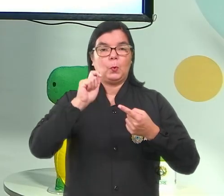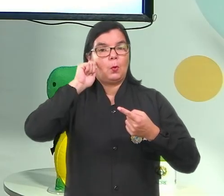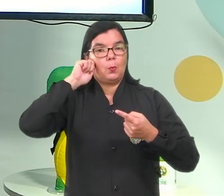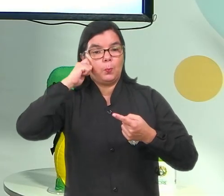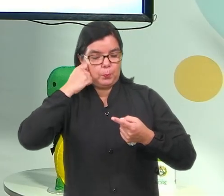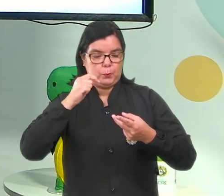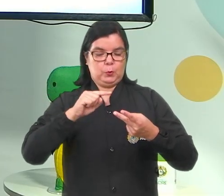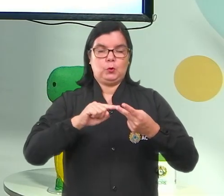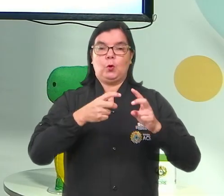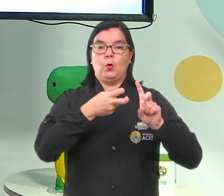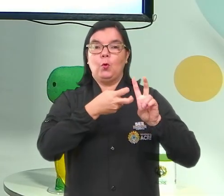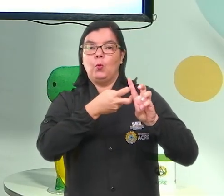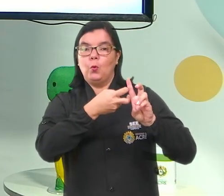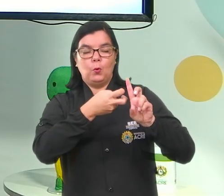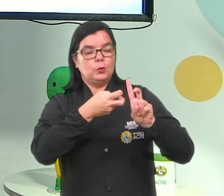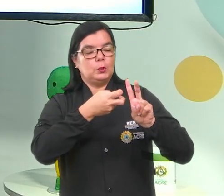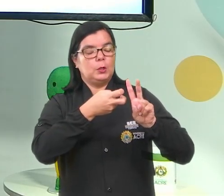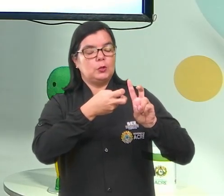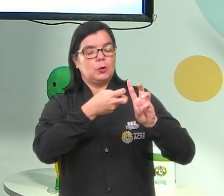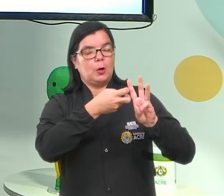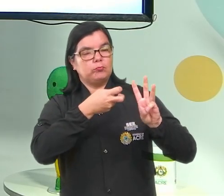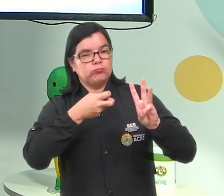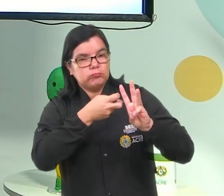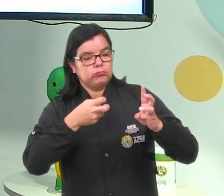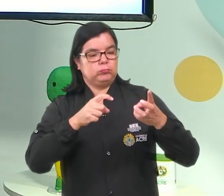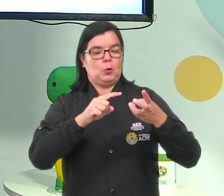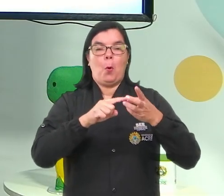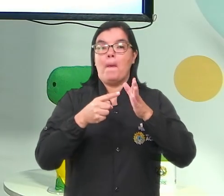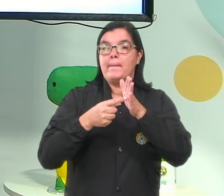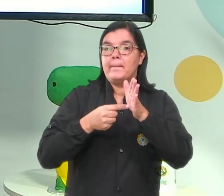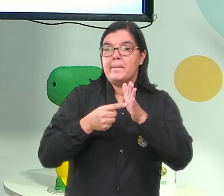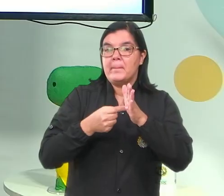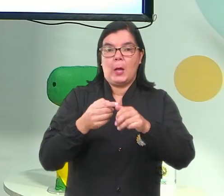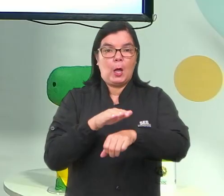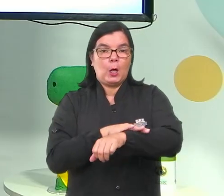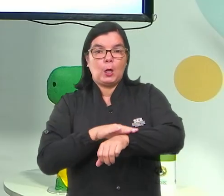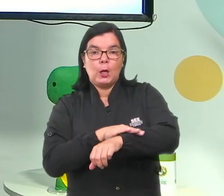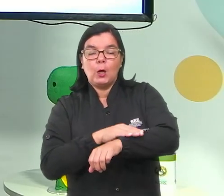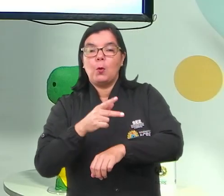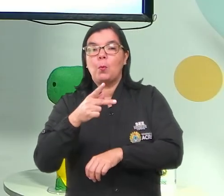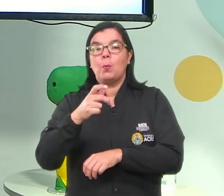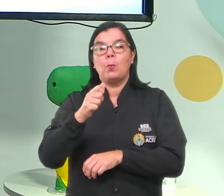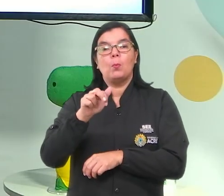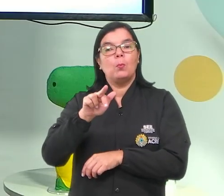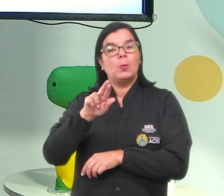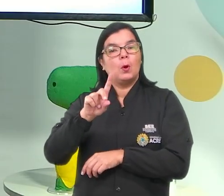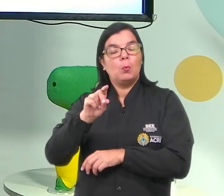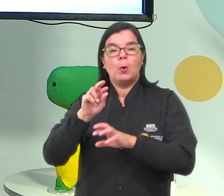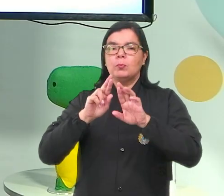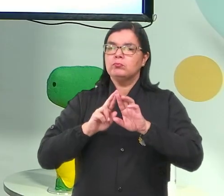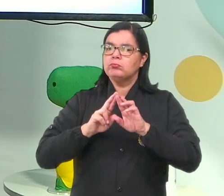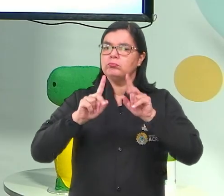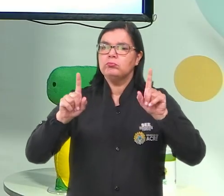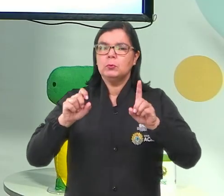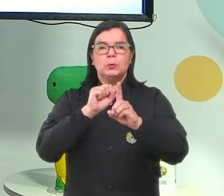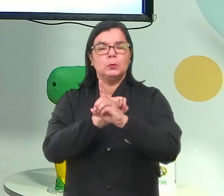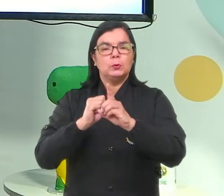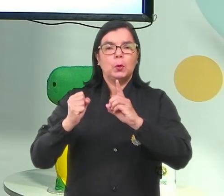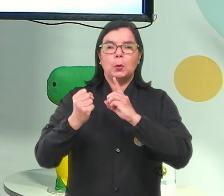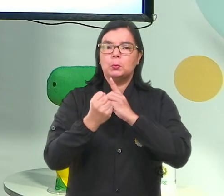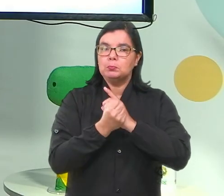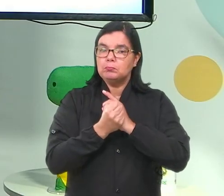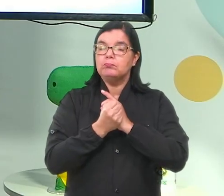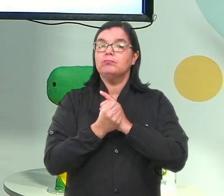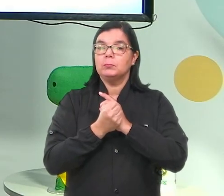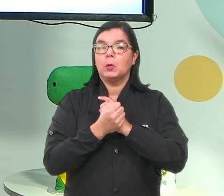negro, o indígena, seja você o branco, o pardo, dentre outras diferenças sociais que eu poderia